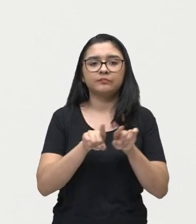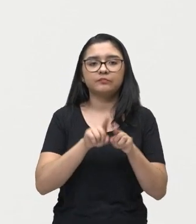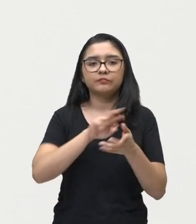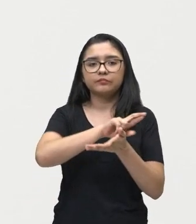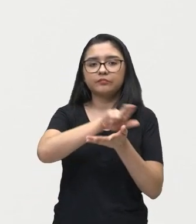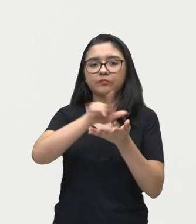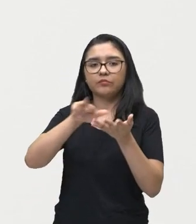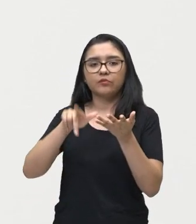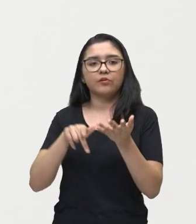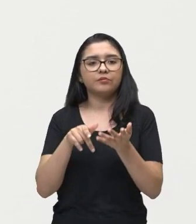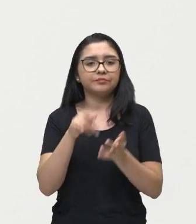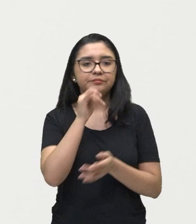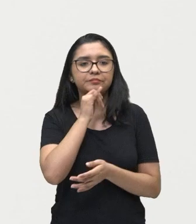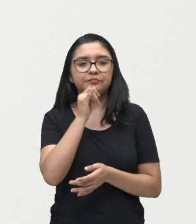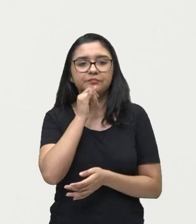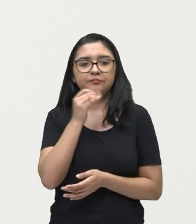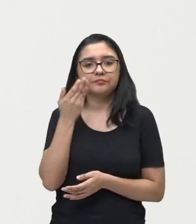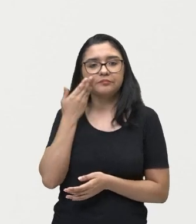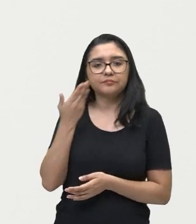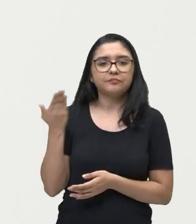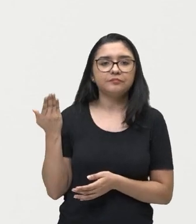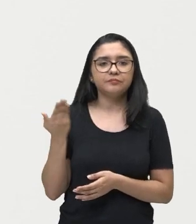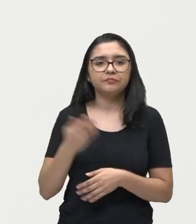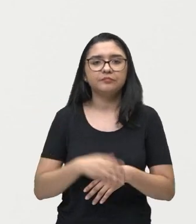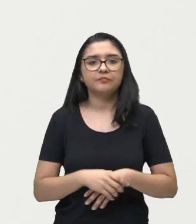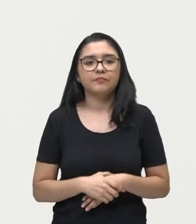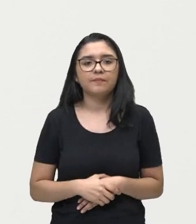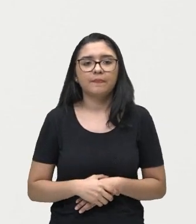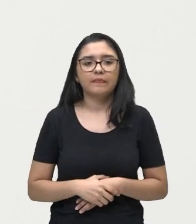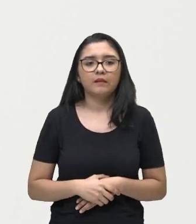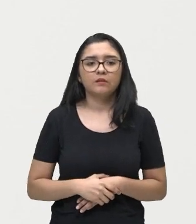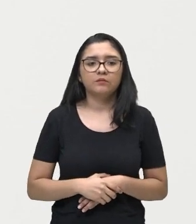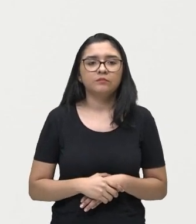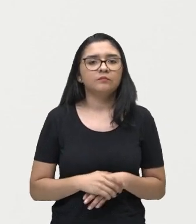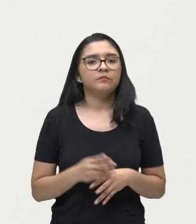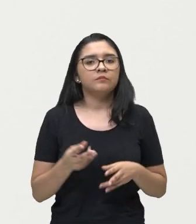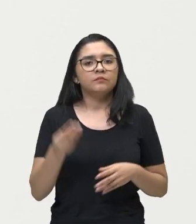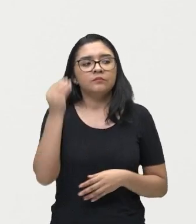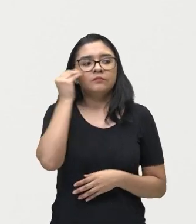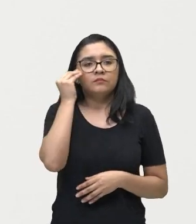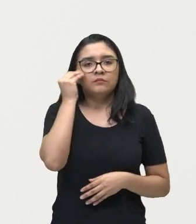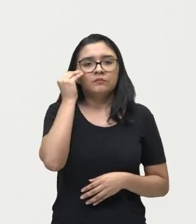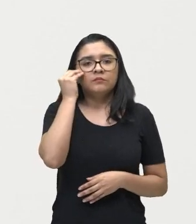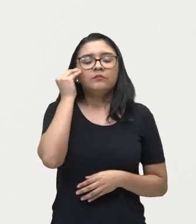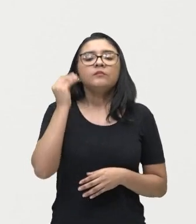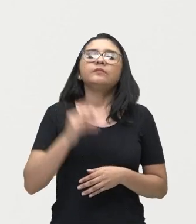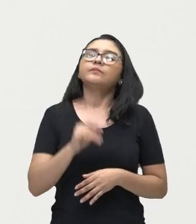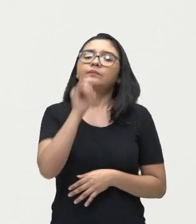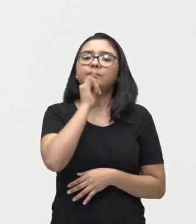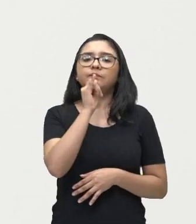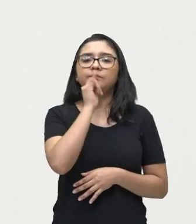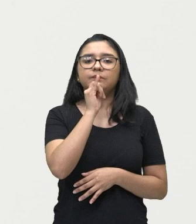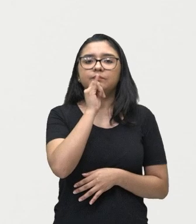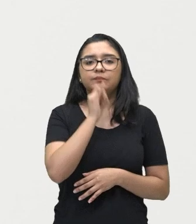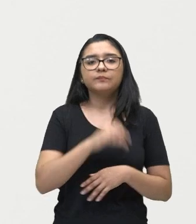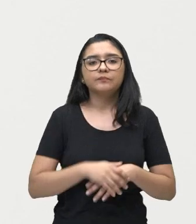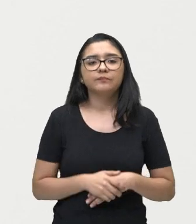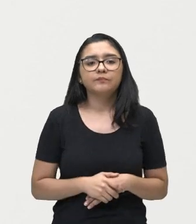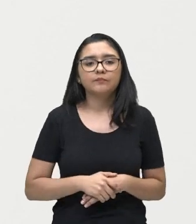vários exemplos, né? Aí você tem vários exemplos. Observem comigo aí os exemplos